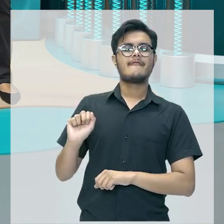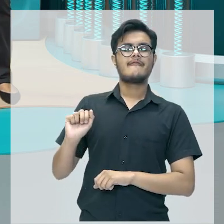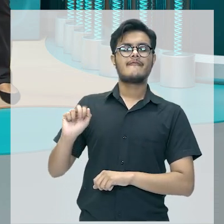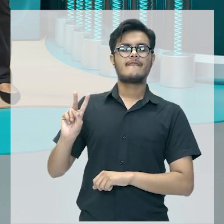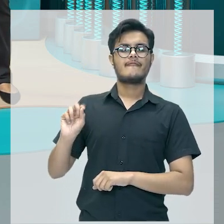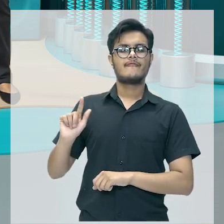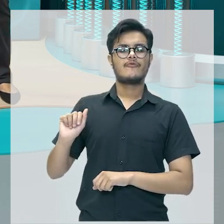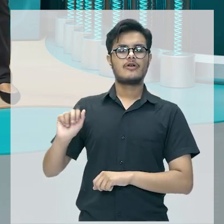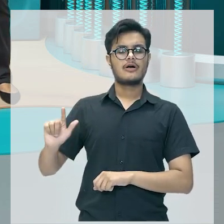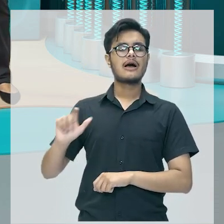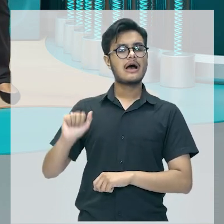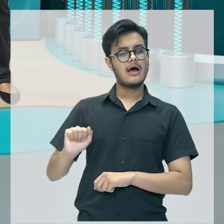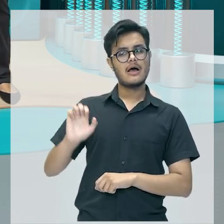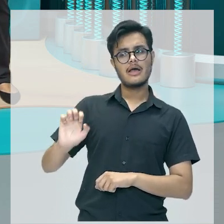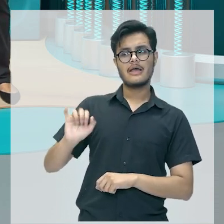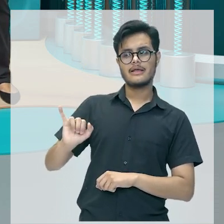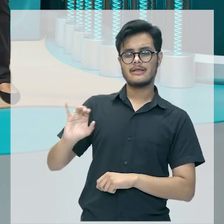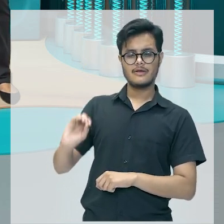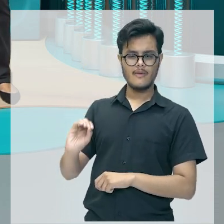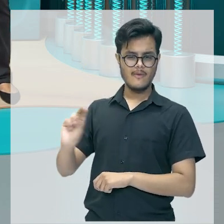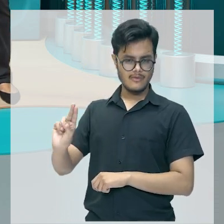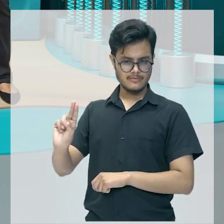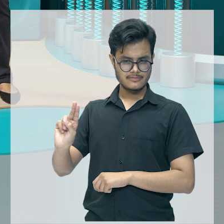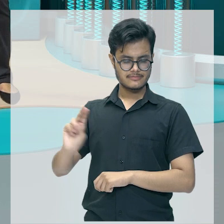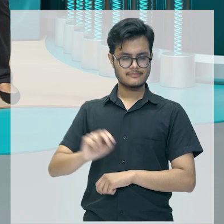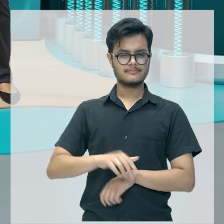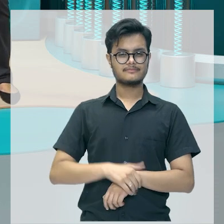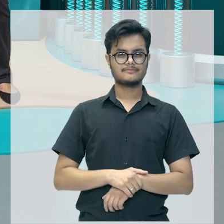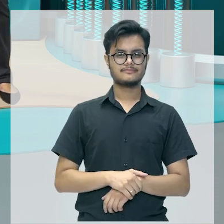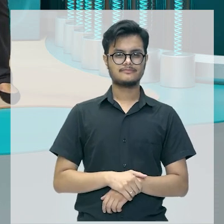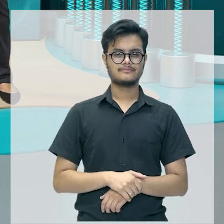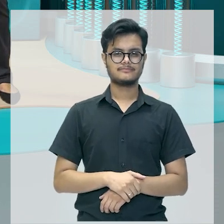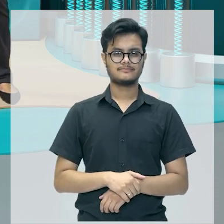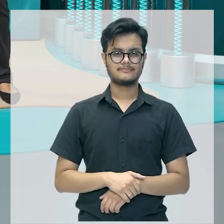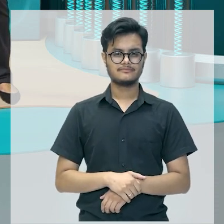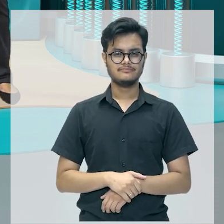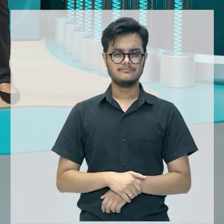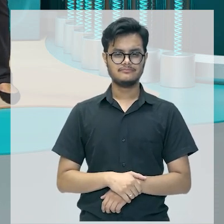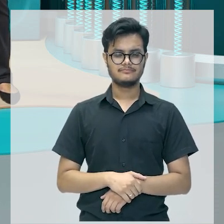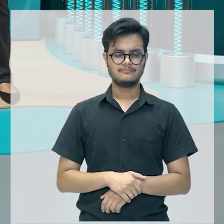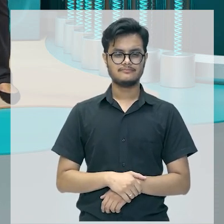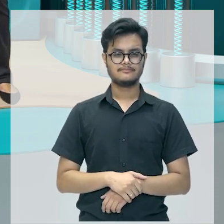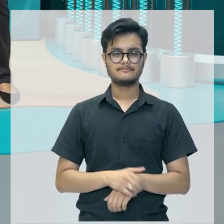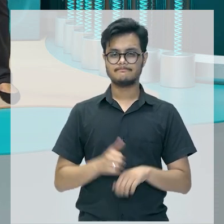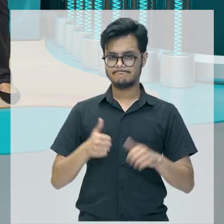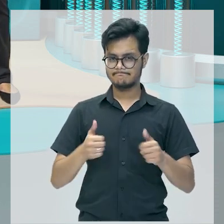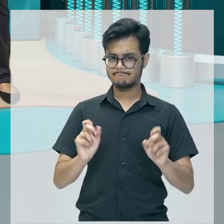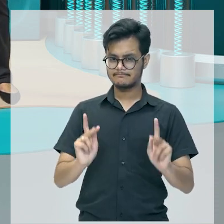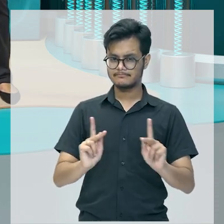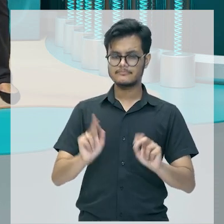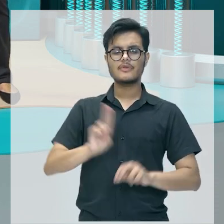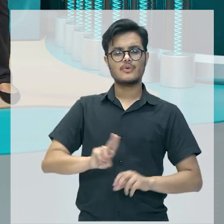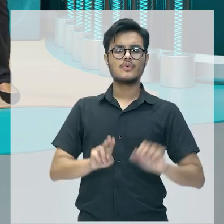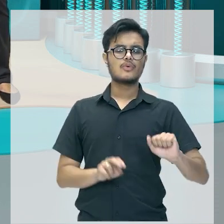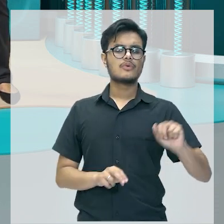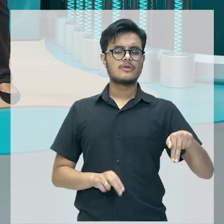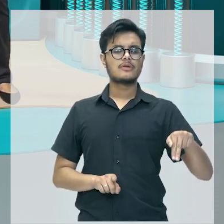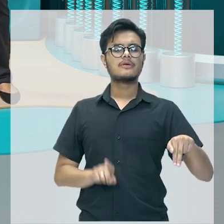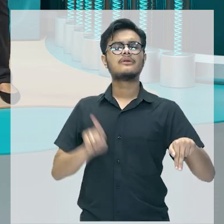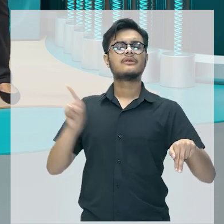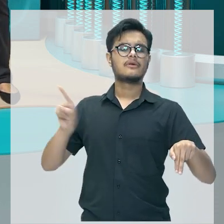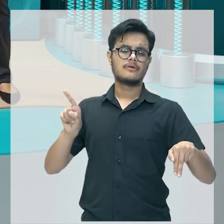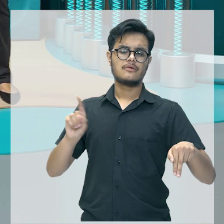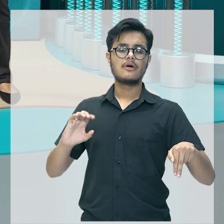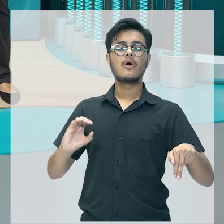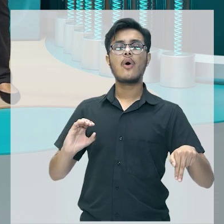vogal. A, E, I, O, U, ok? Esse aqui foi orange, né? O som